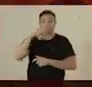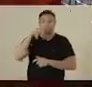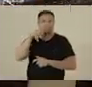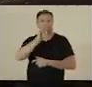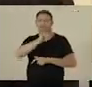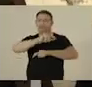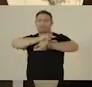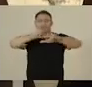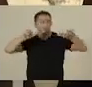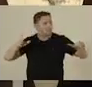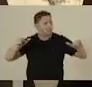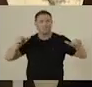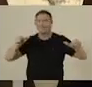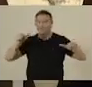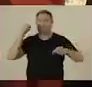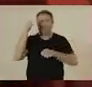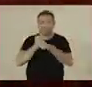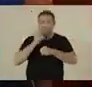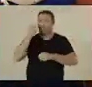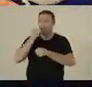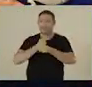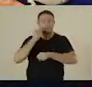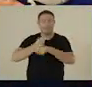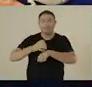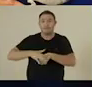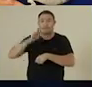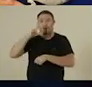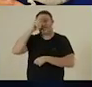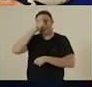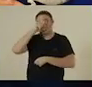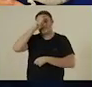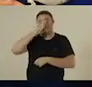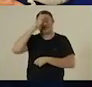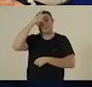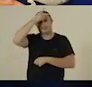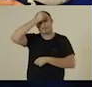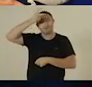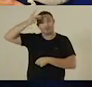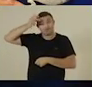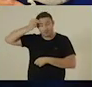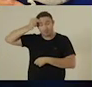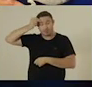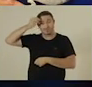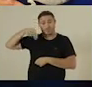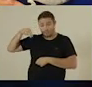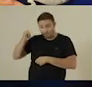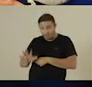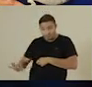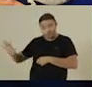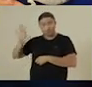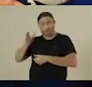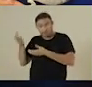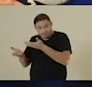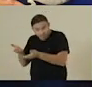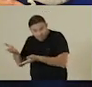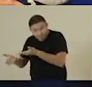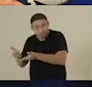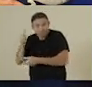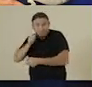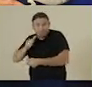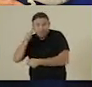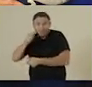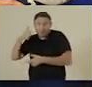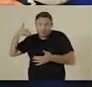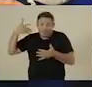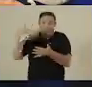terreno onde não havia nada. E aos poucos, o maior hospital municipal para mulheres do Nordeste foi sendo construído